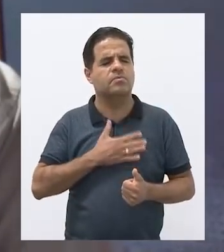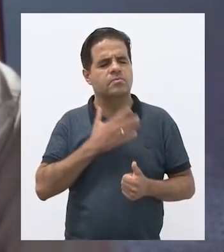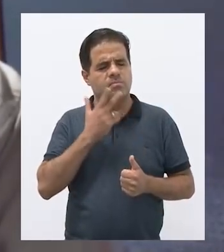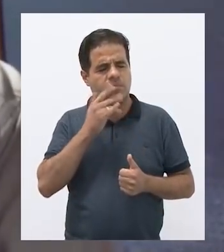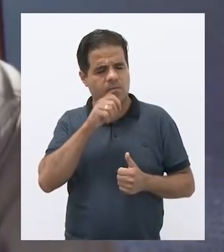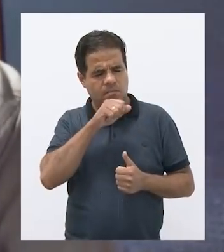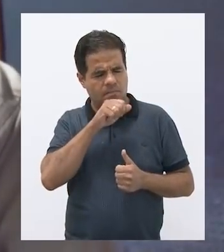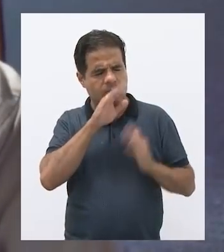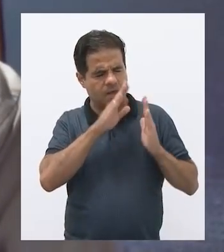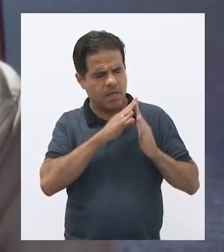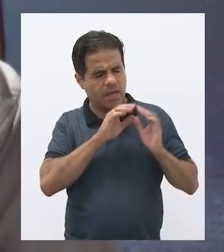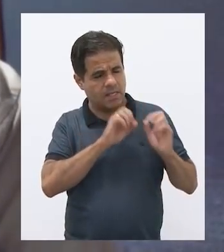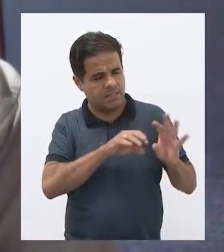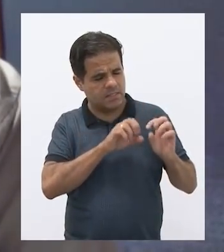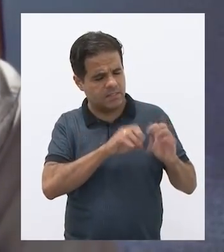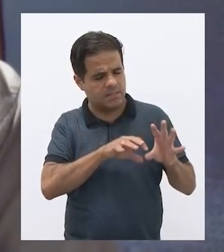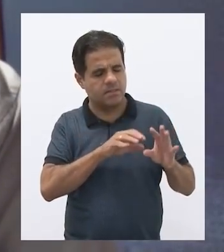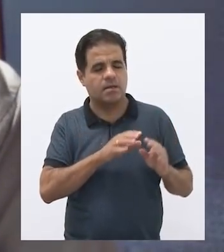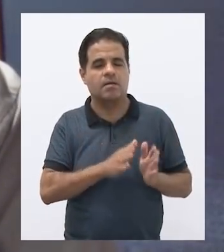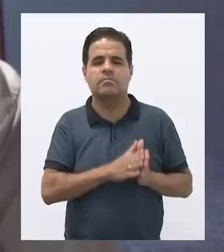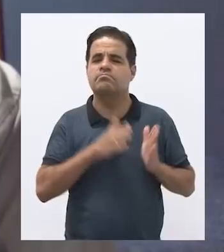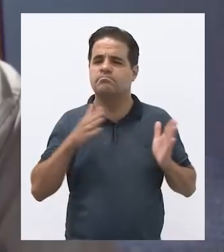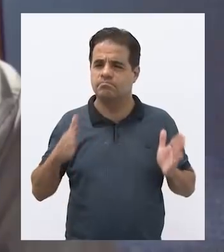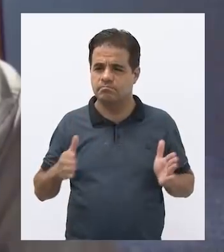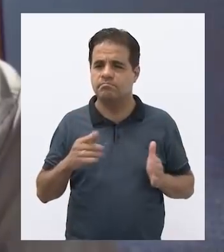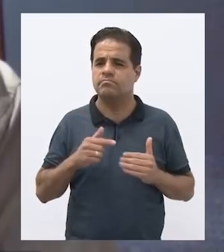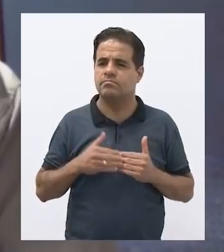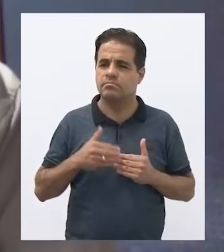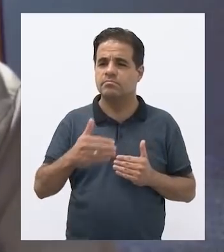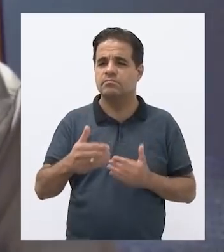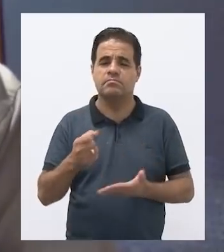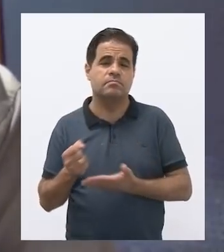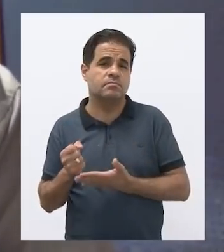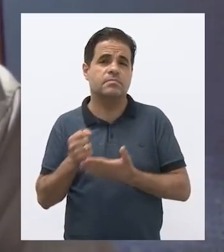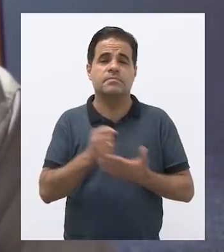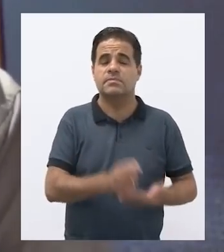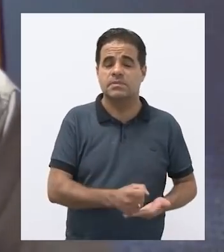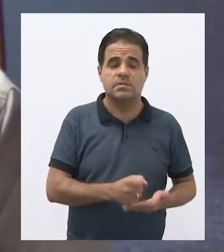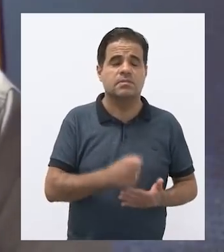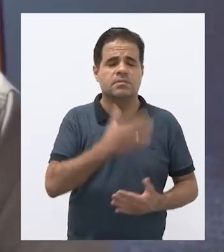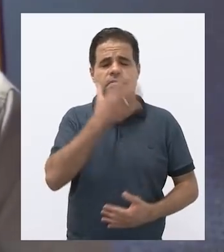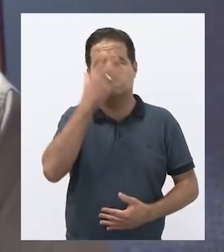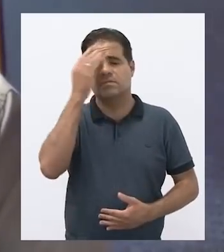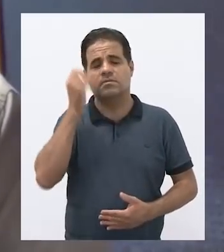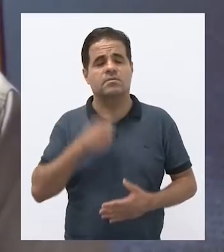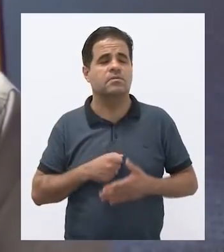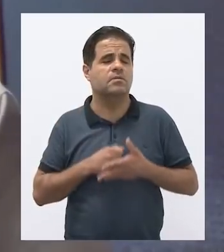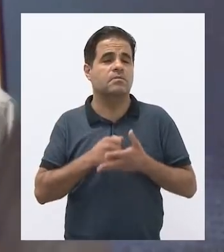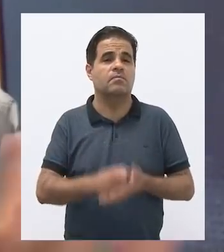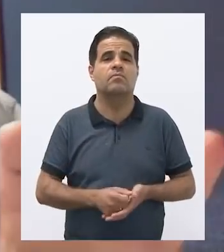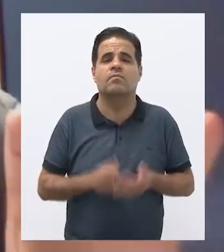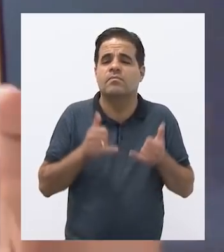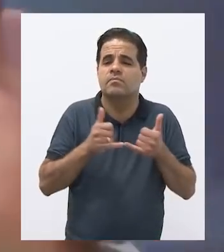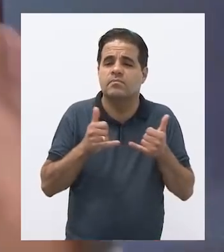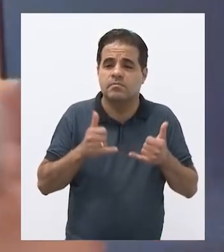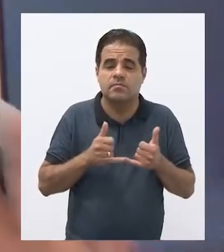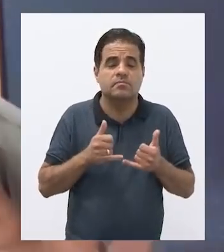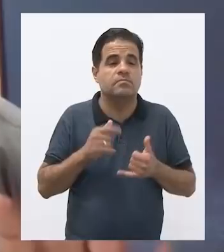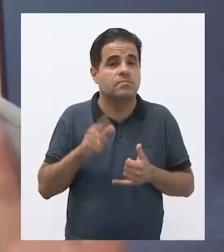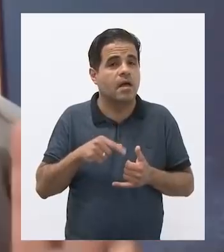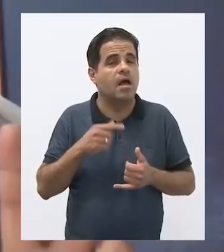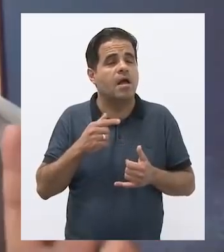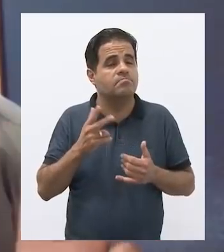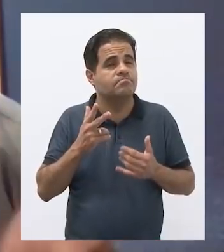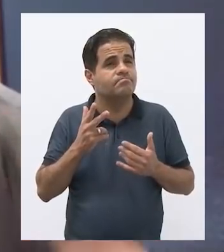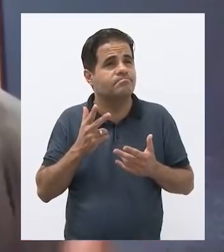casa ensinavam, que a gente trazia para o offline, que a gente esqueceu de levar para o online. Por isso que ainda é